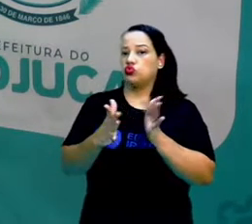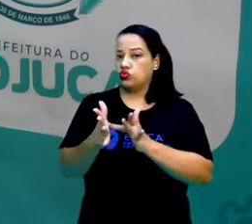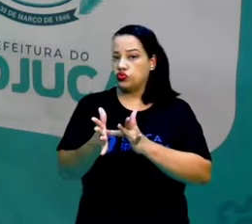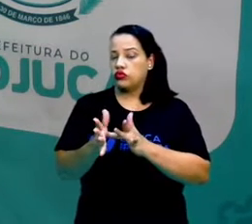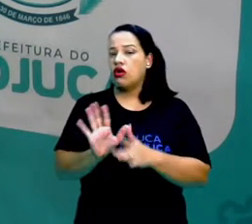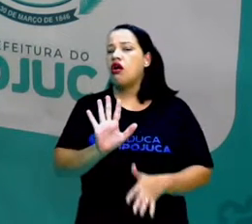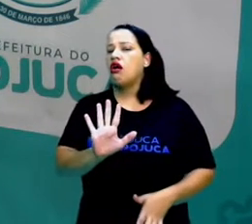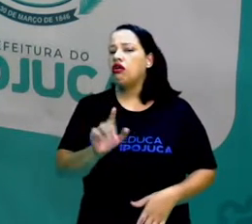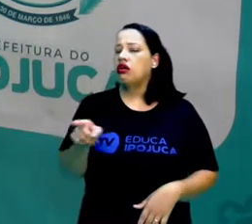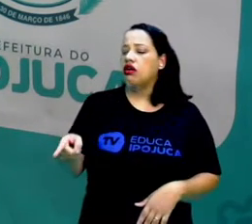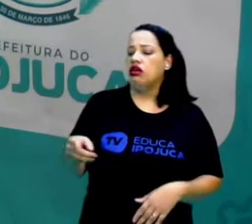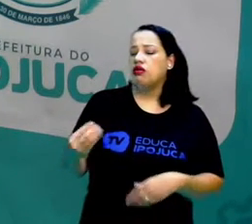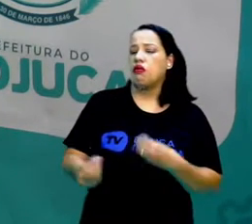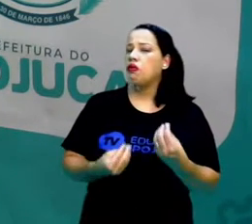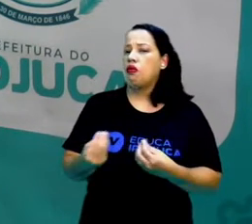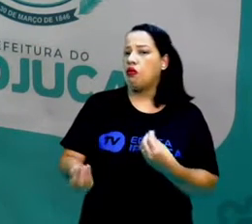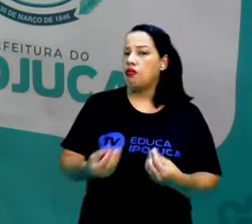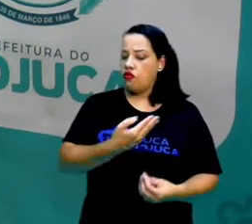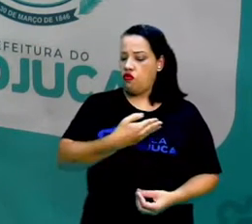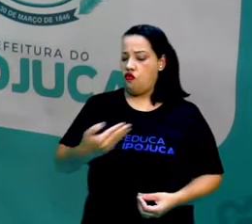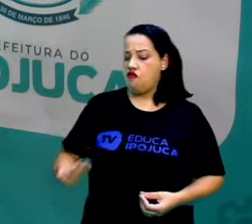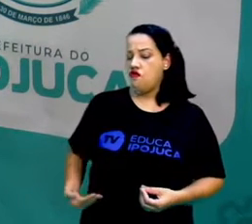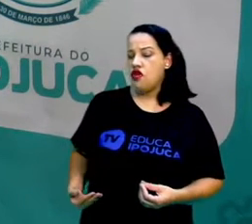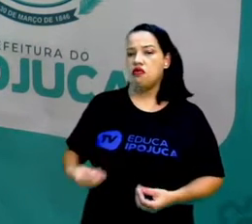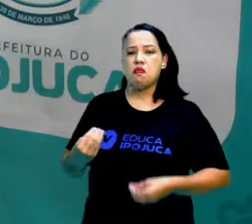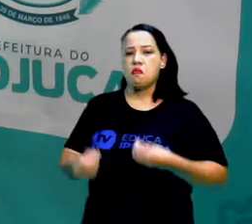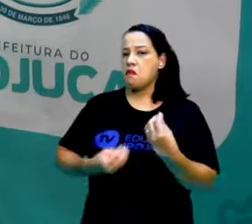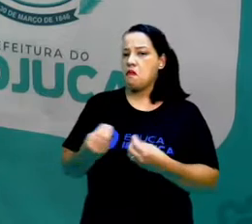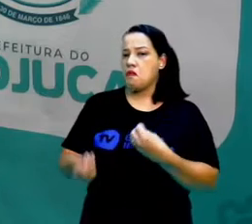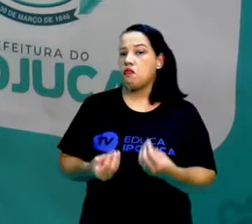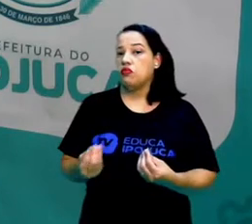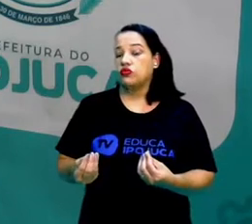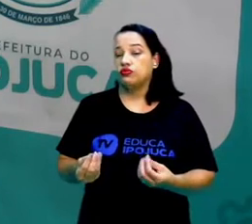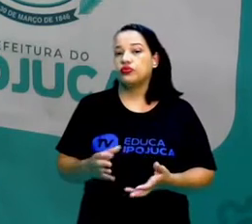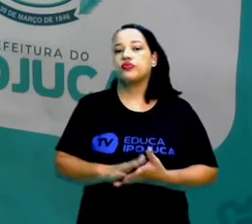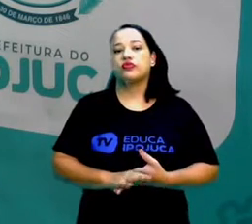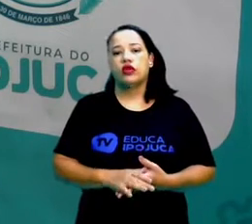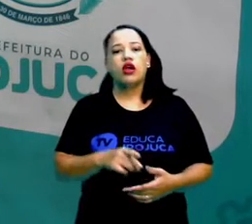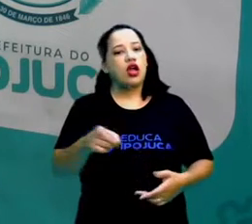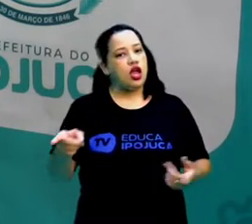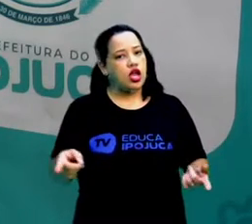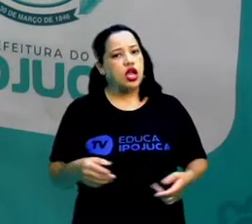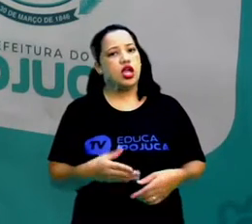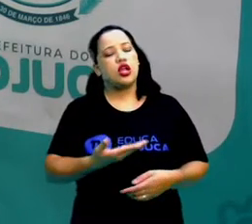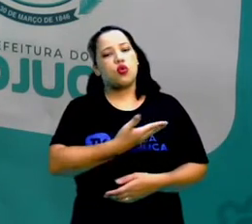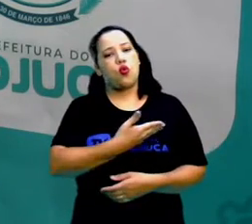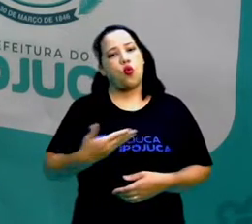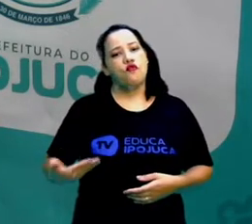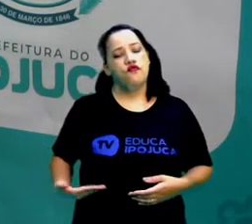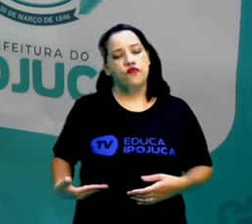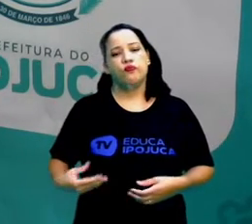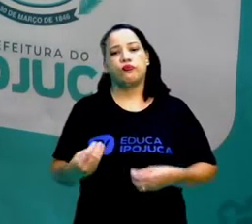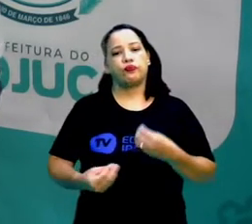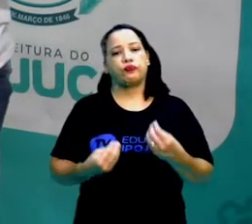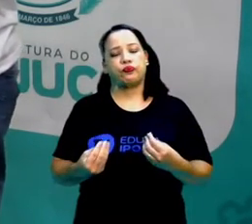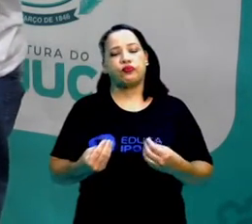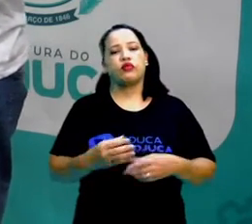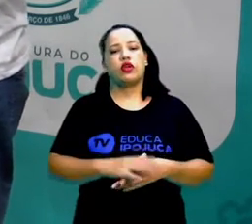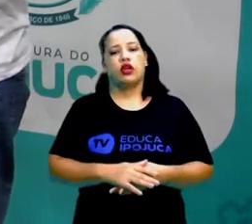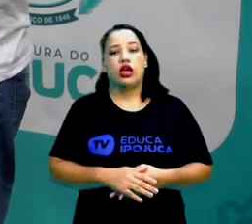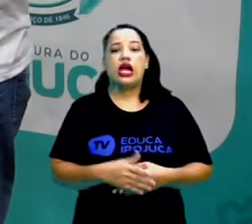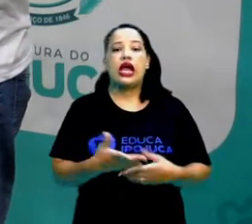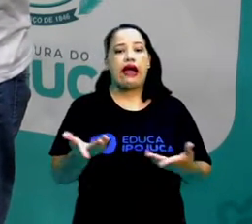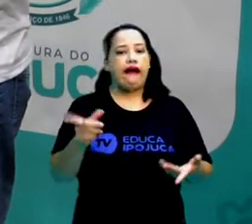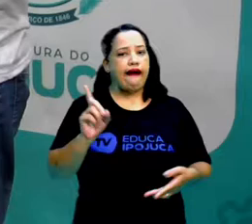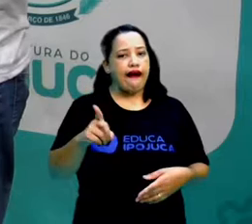organizava o governo ali no Egito governo no Egito antigo ele era uma